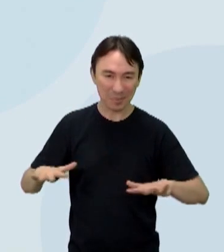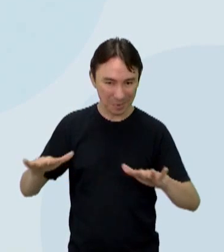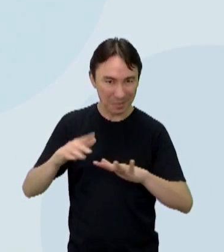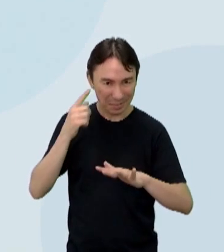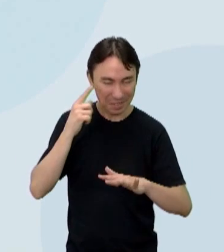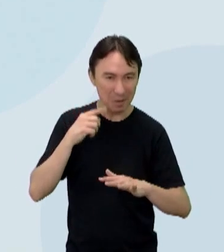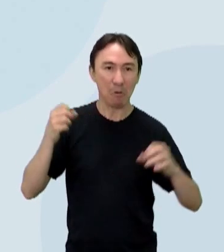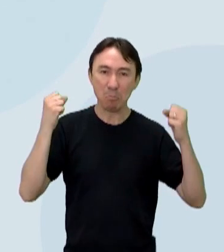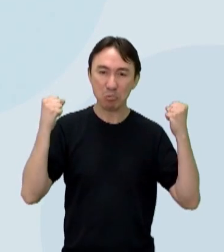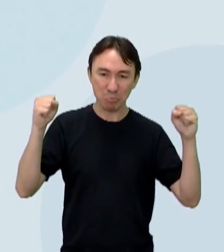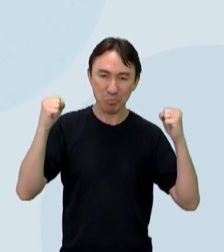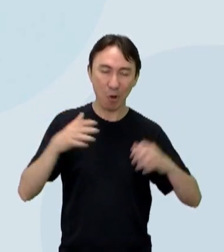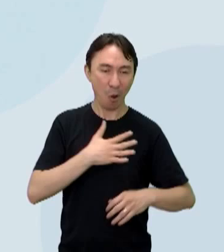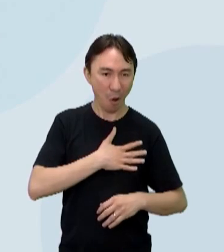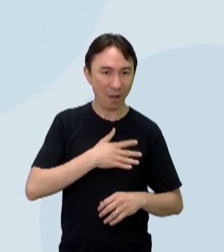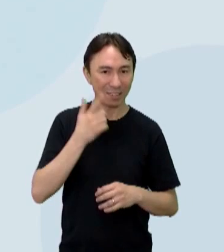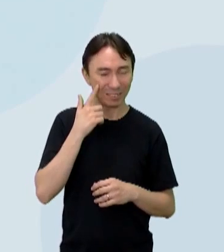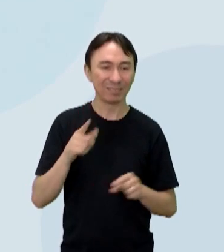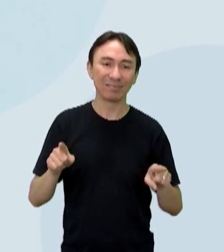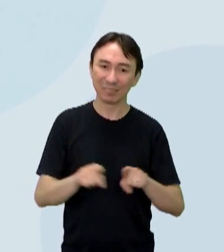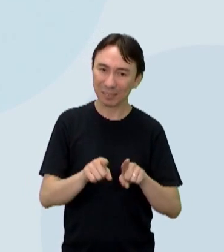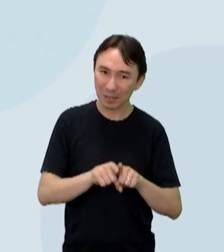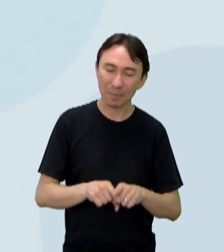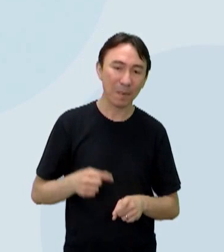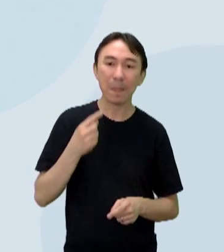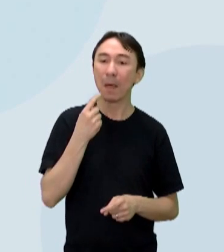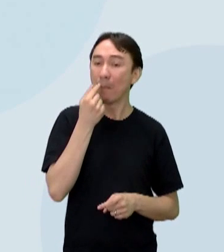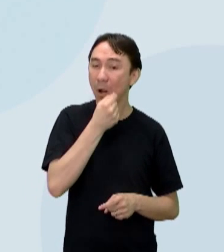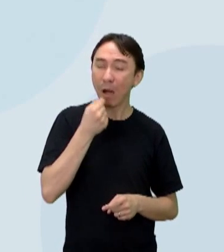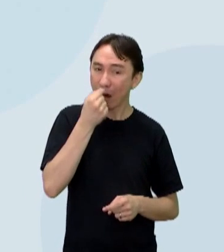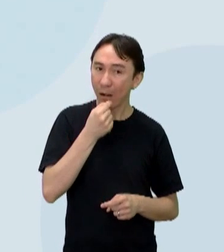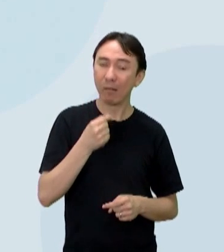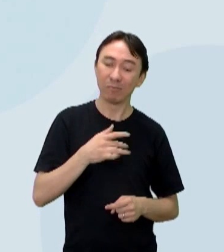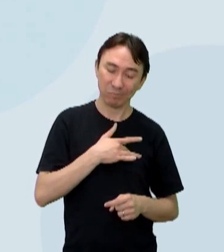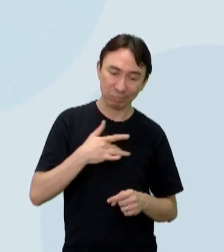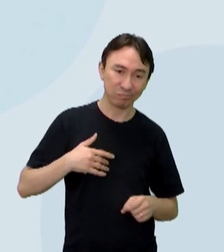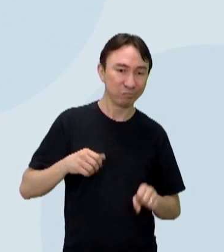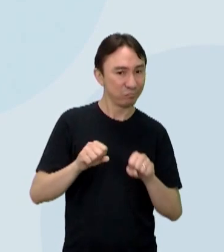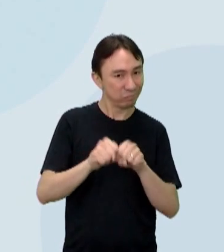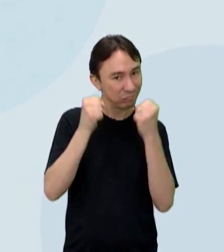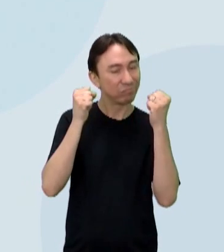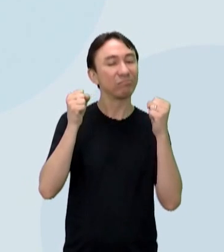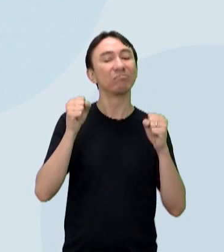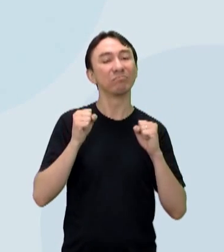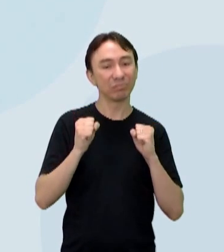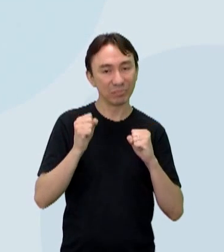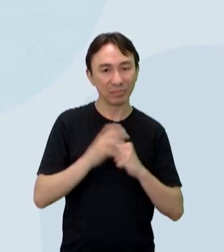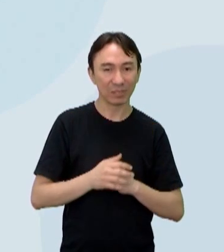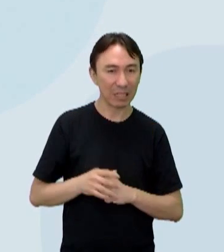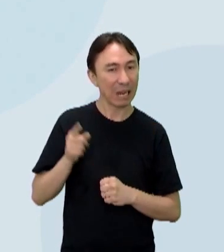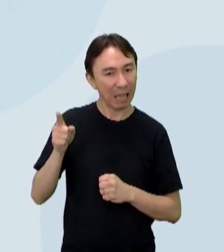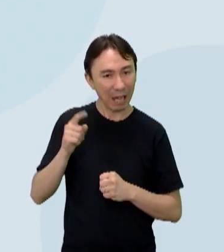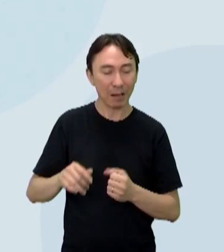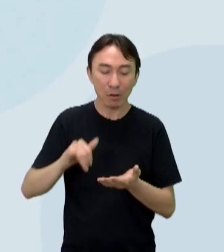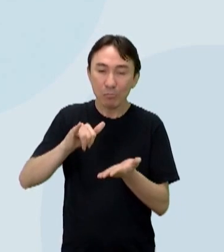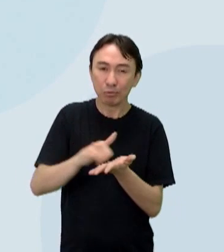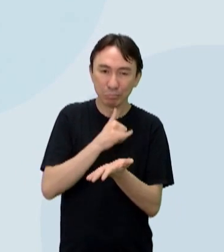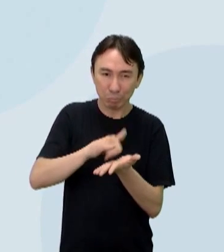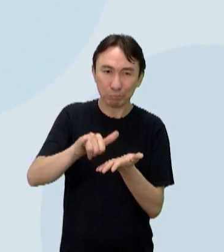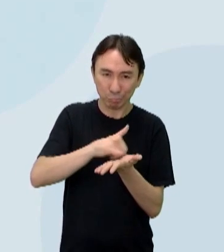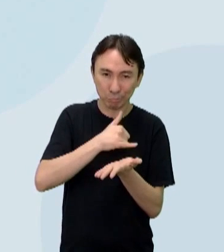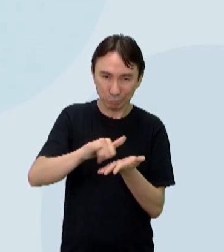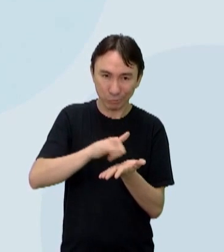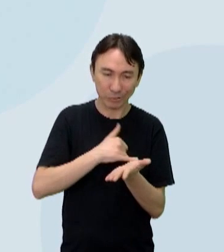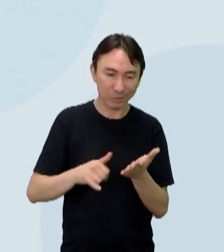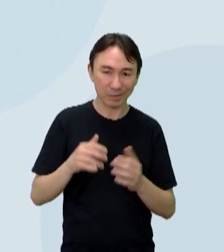academia, também pode causar danos à saúde da boca. Um estudo da Universidade de Nova York, nos Estados Unidos, revelou que o